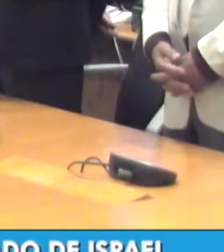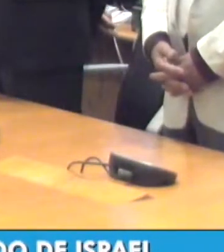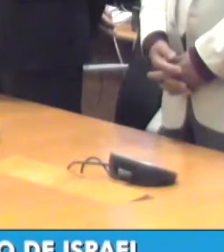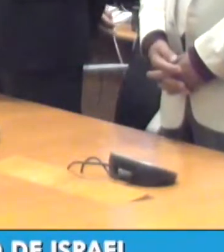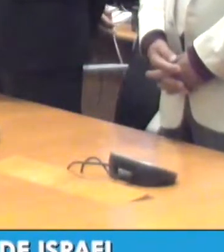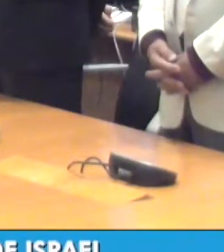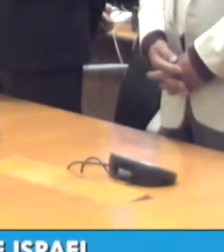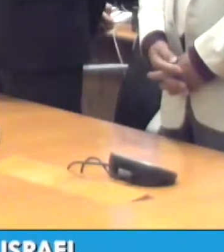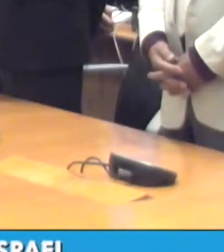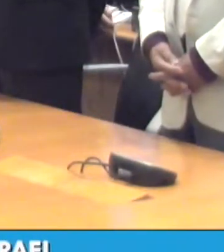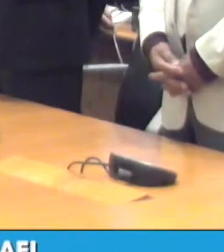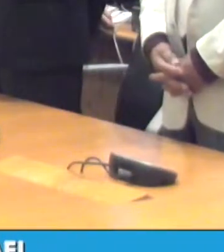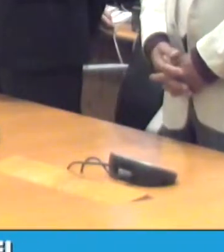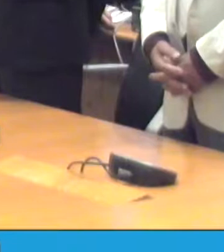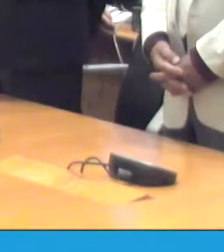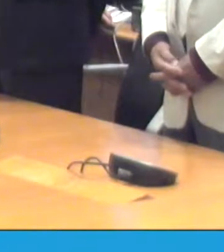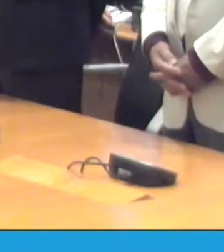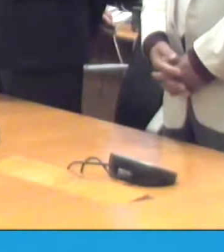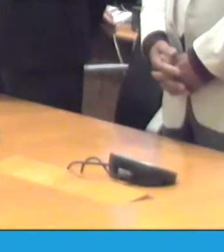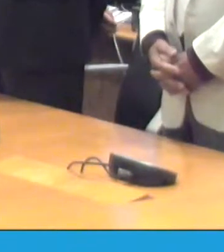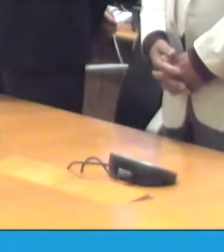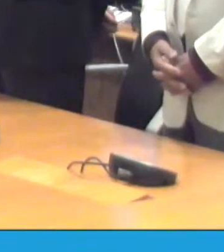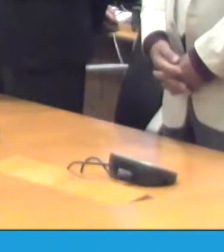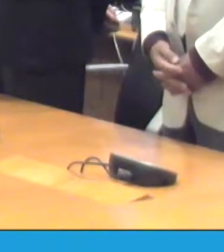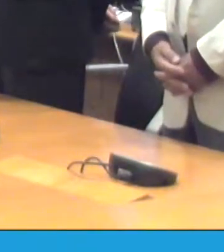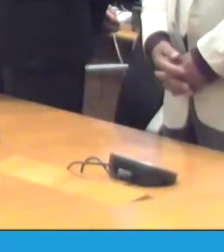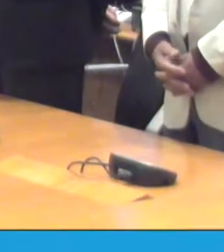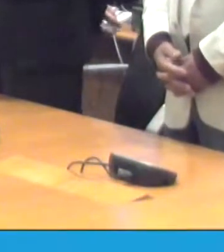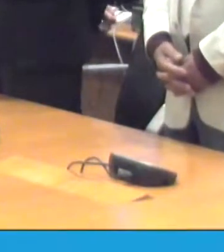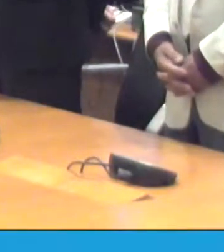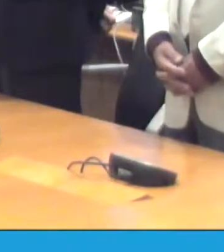io tam chovsi be.